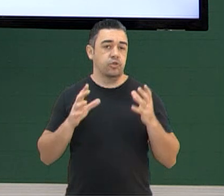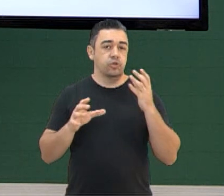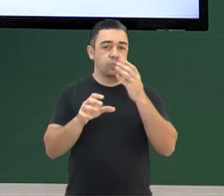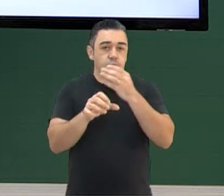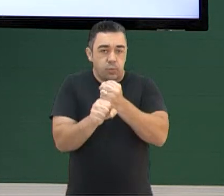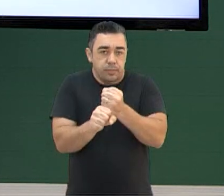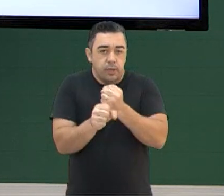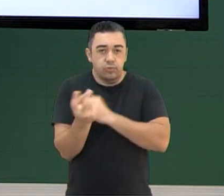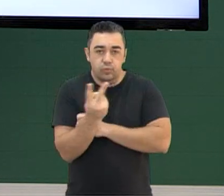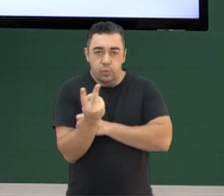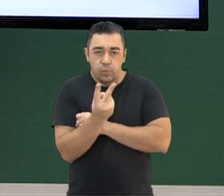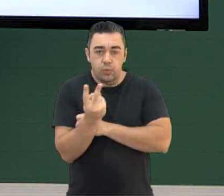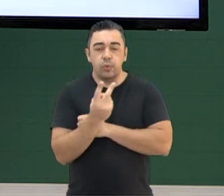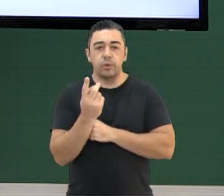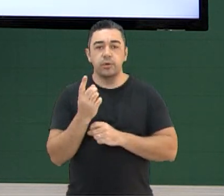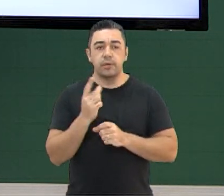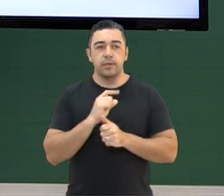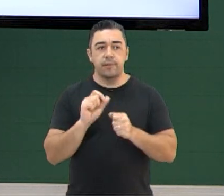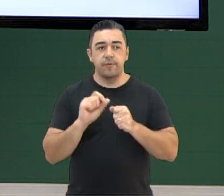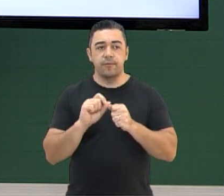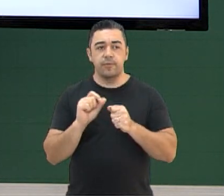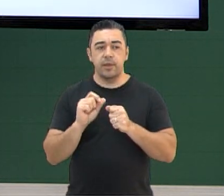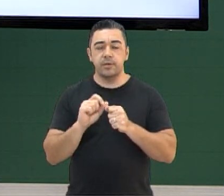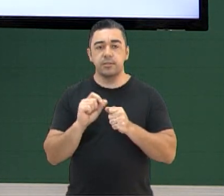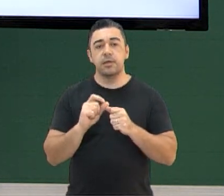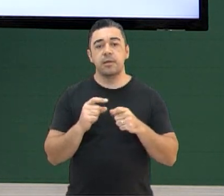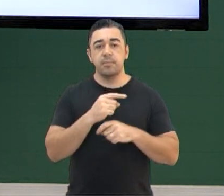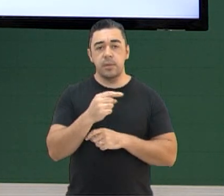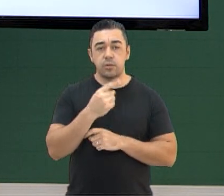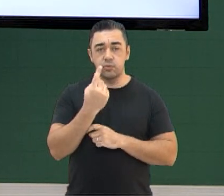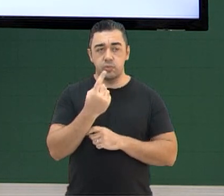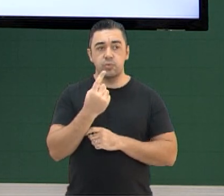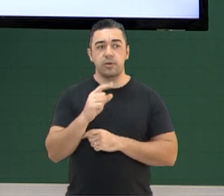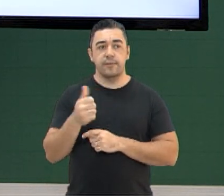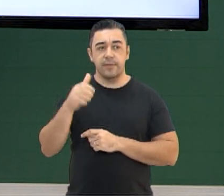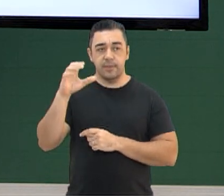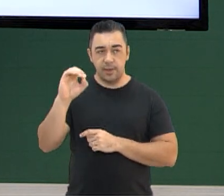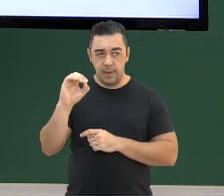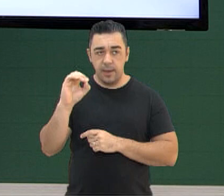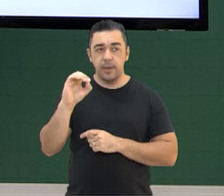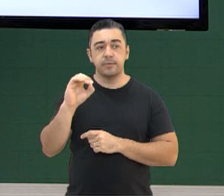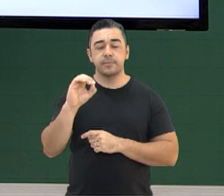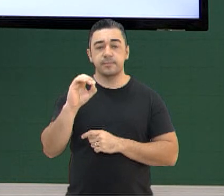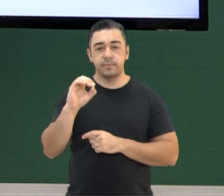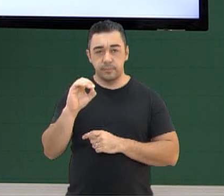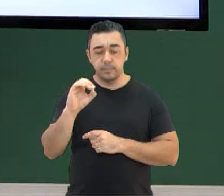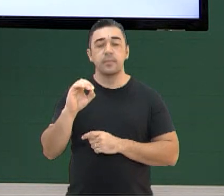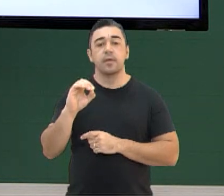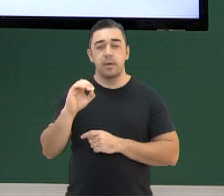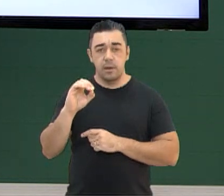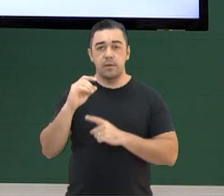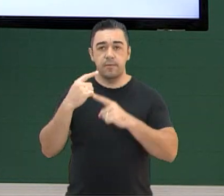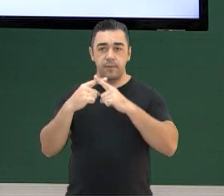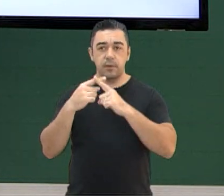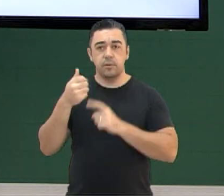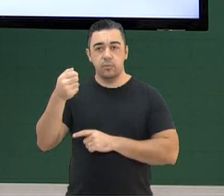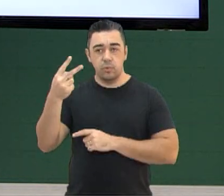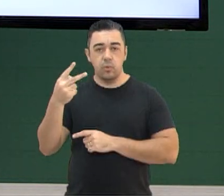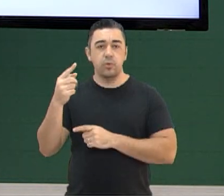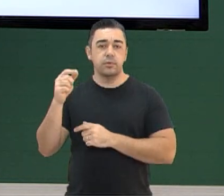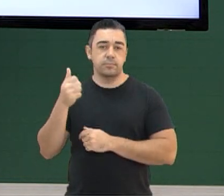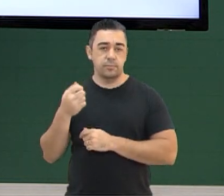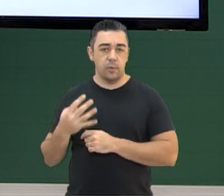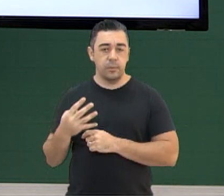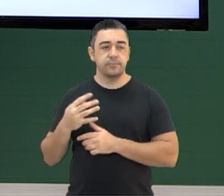somando aqui, certo, pessoal? Eu tenho uma potência, menos 1 elevado a 10, porque ali 4 mais 6 ficou 10. E multiplicando ali em cima, 2